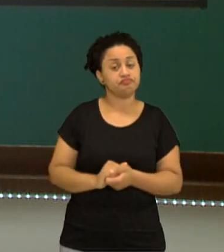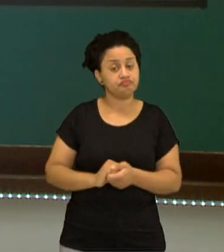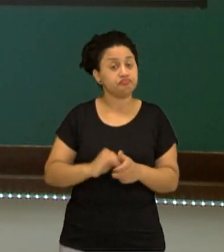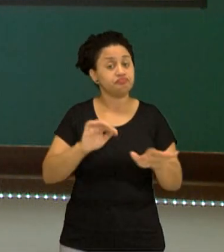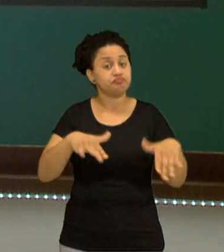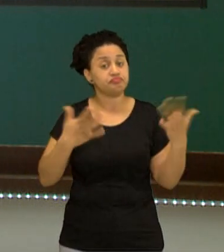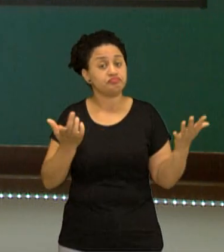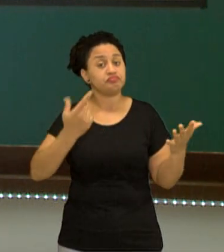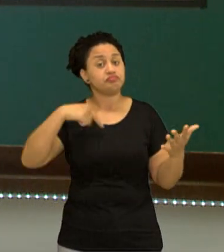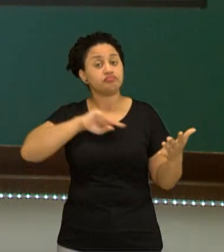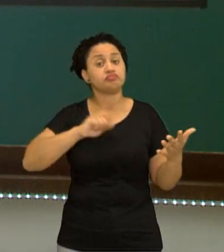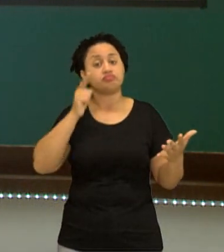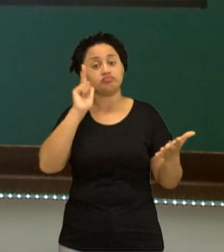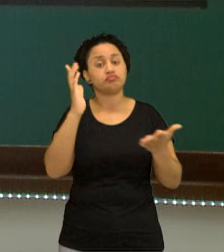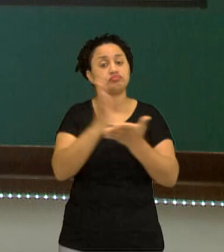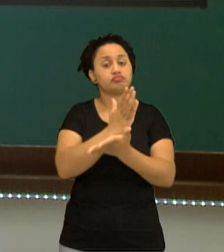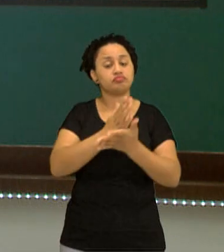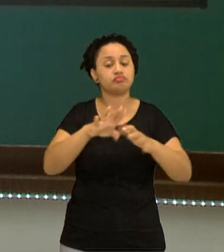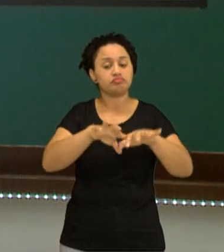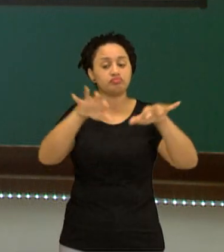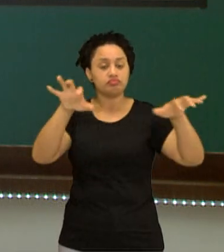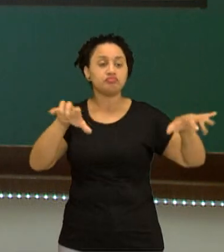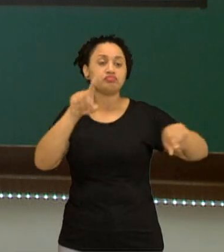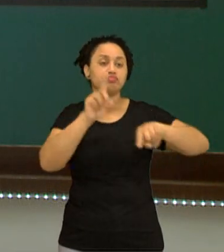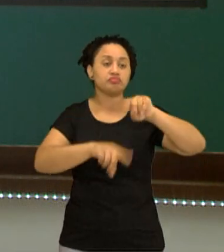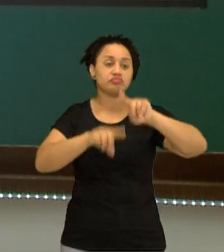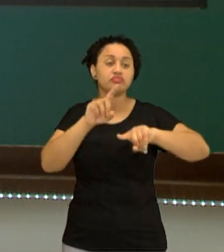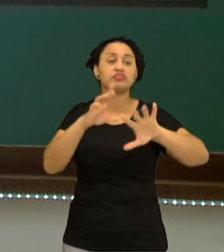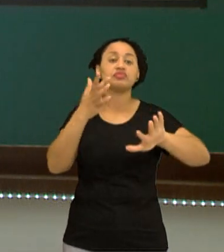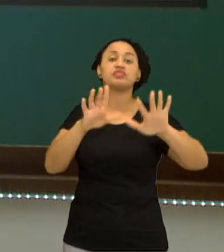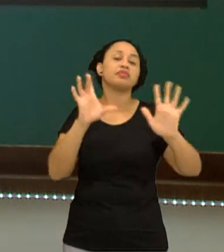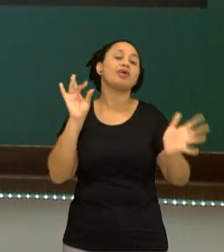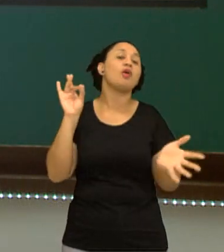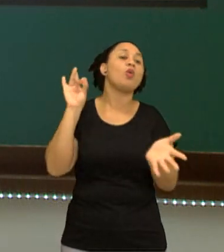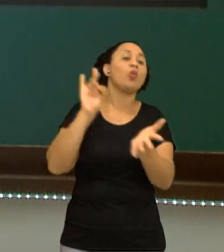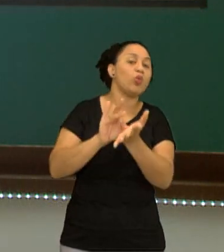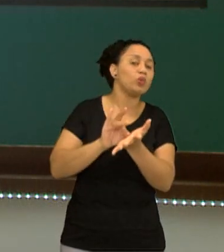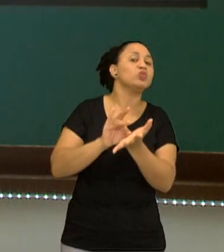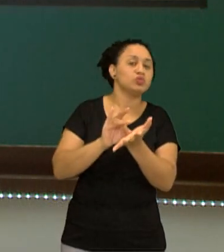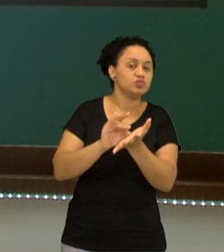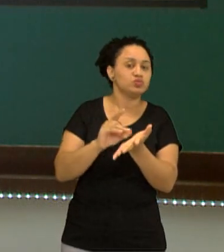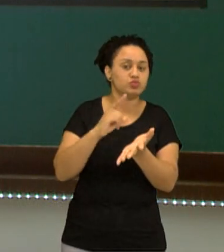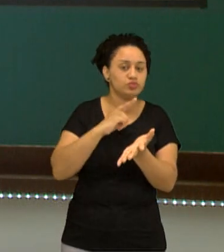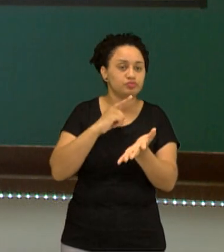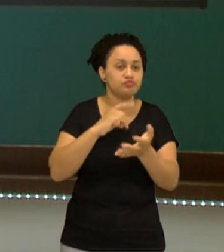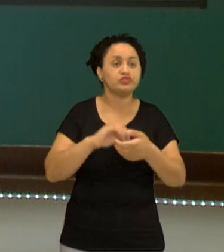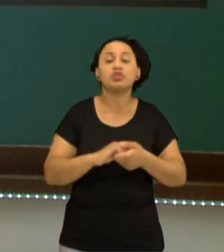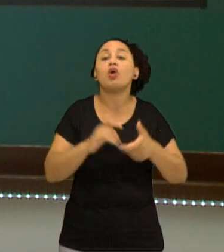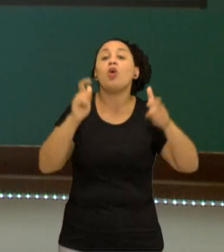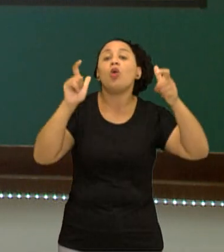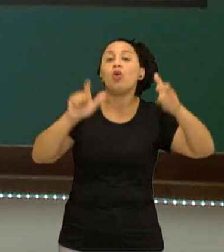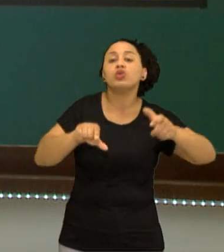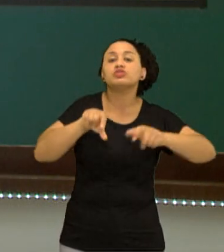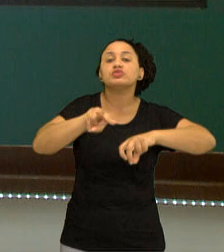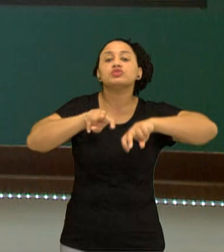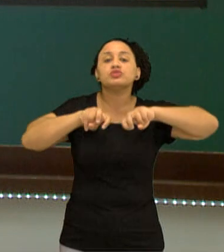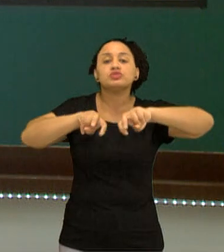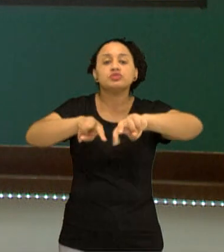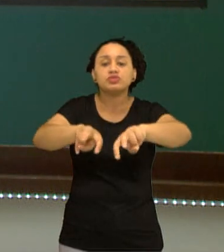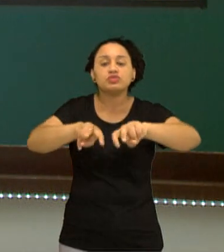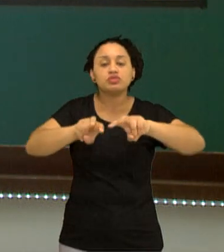podemos separar esses materiais de acordo com a sua origem, da onde foi extraída a